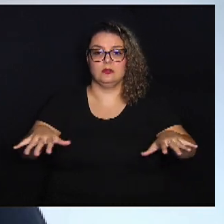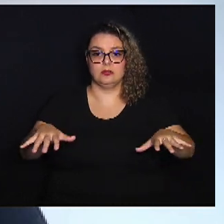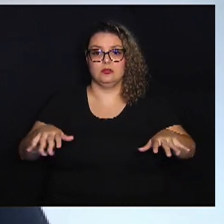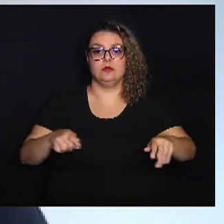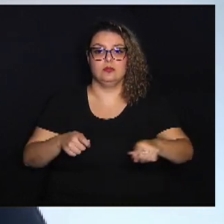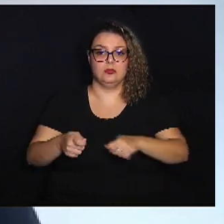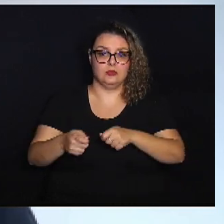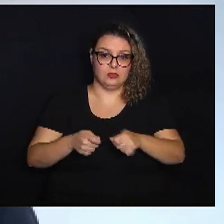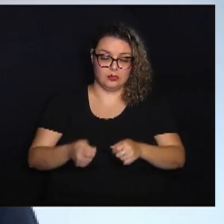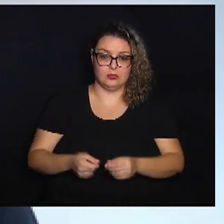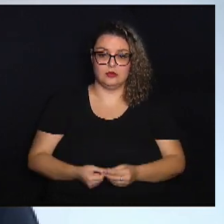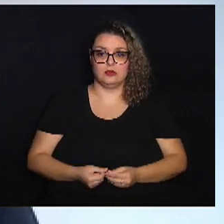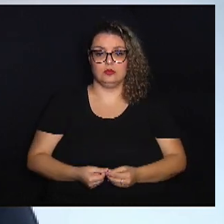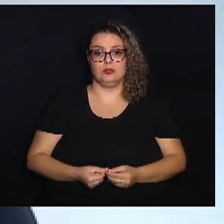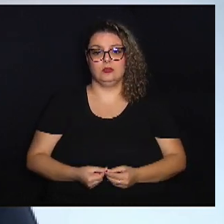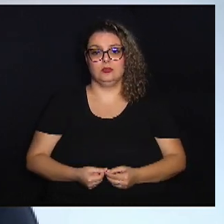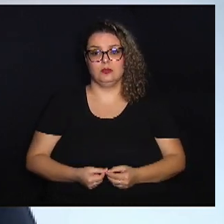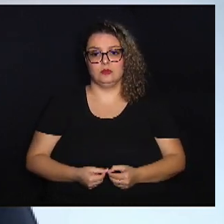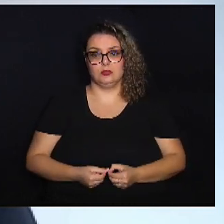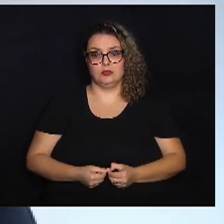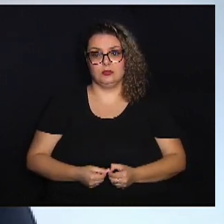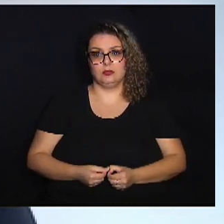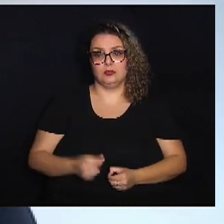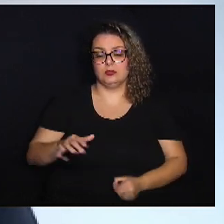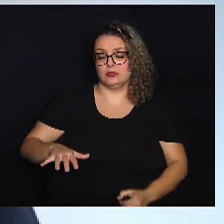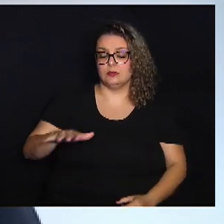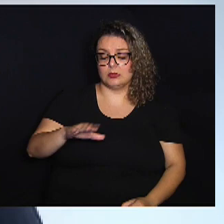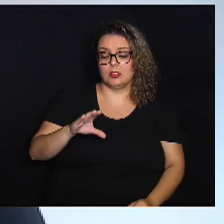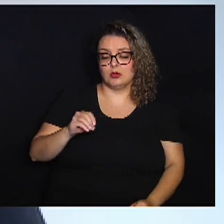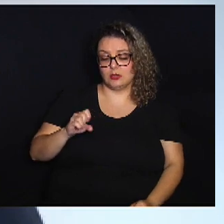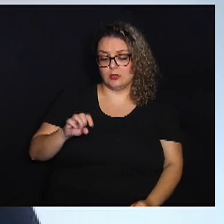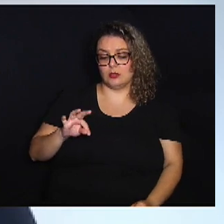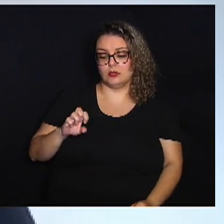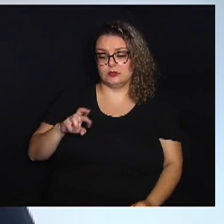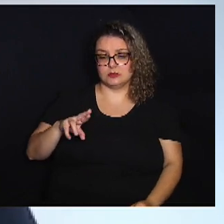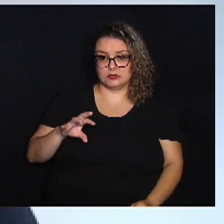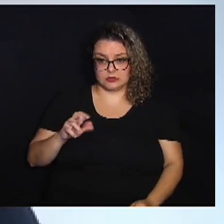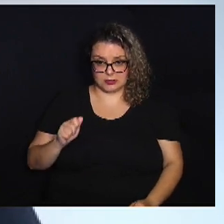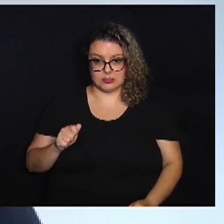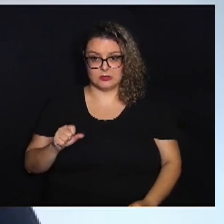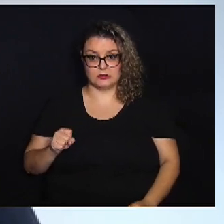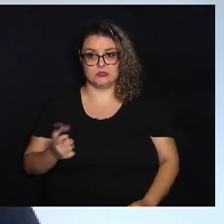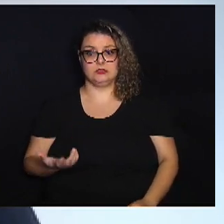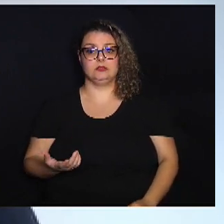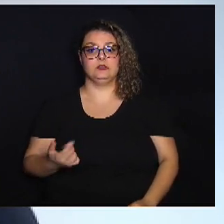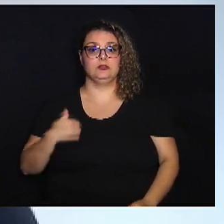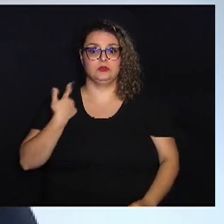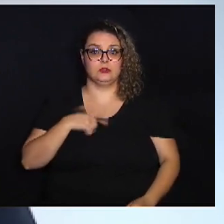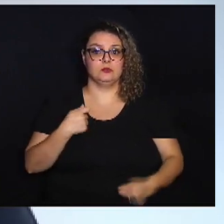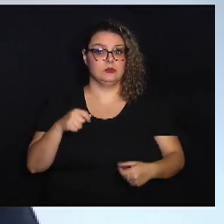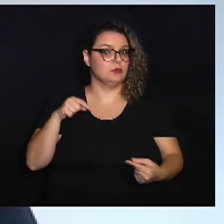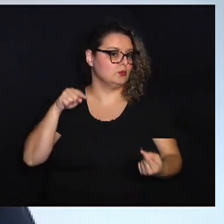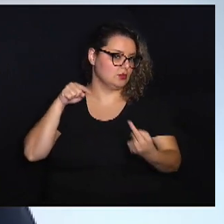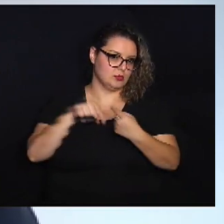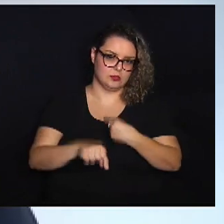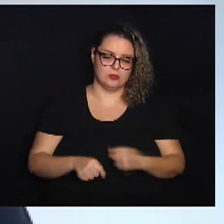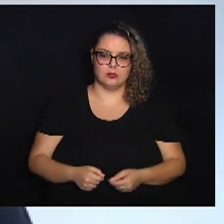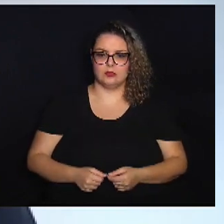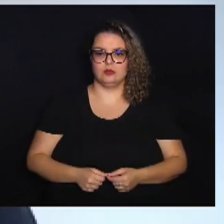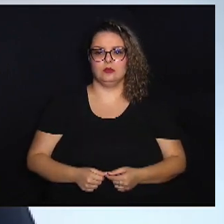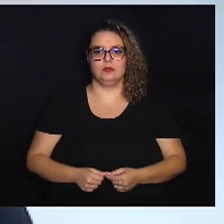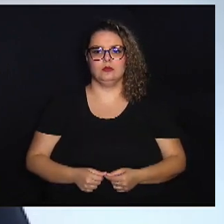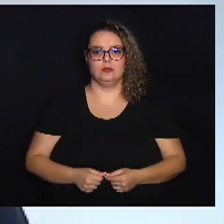controle sobre as áreas costeiras. A gente precisa exatamente o contrário, uma espécie de